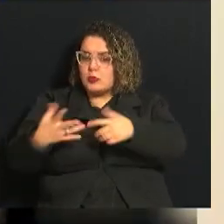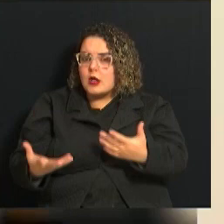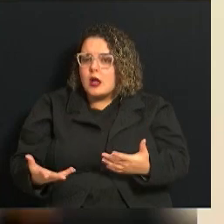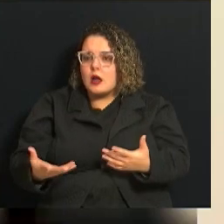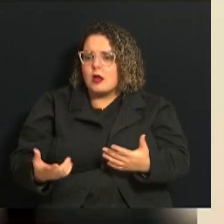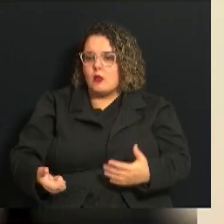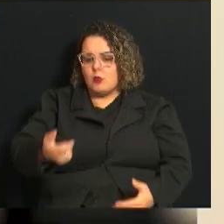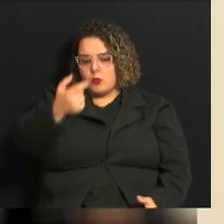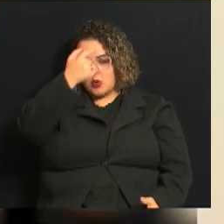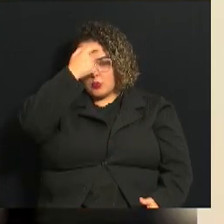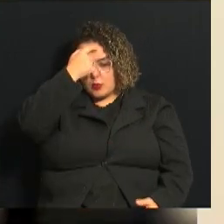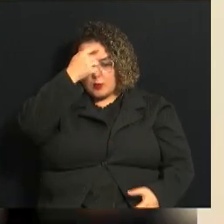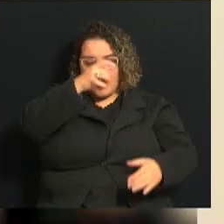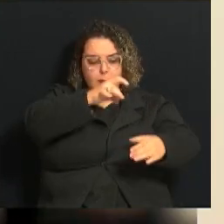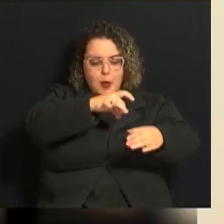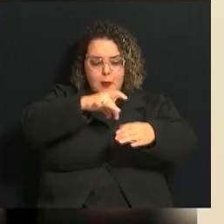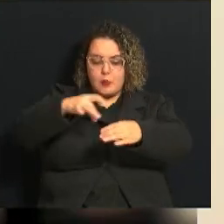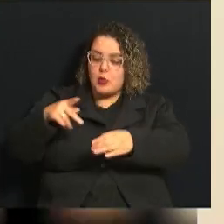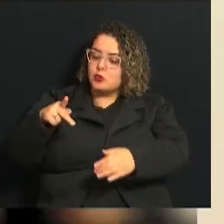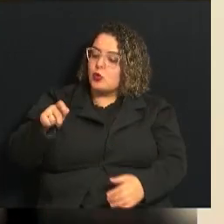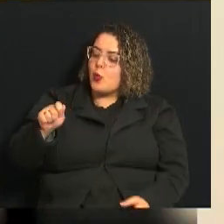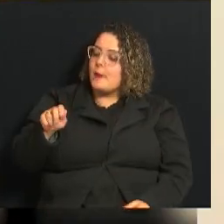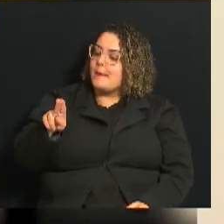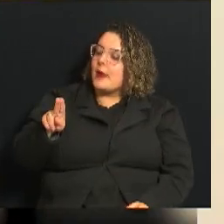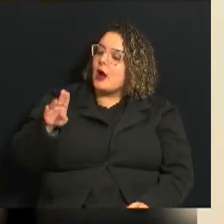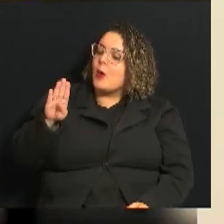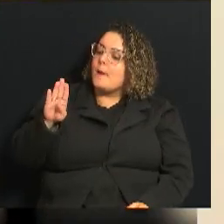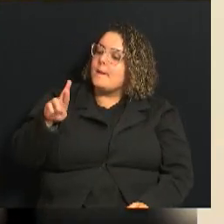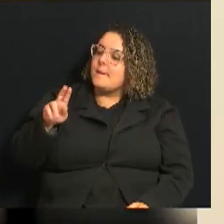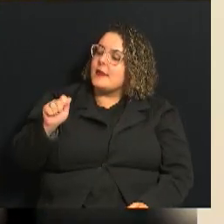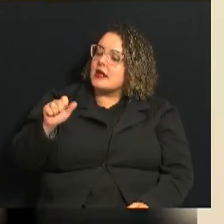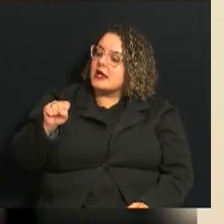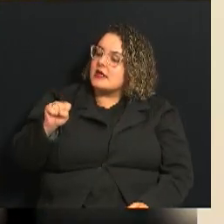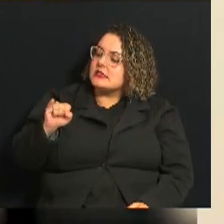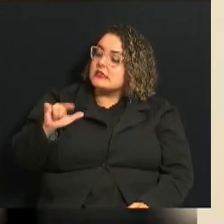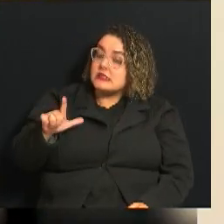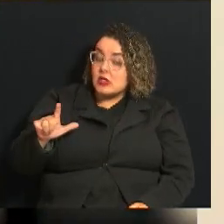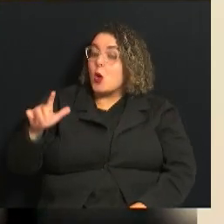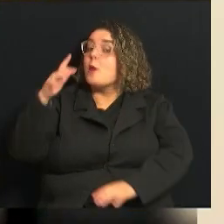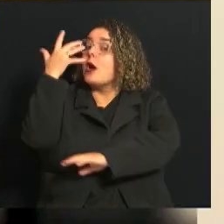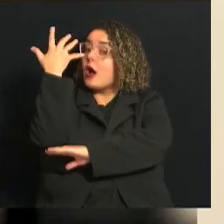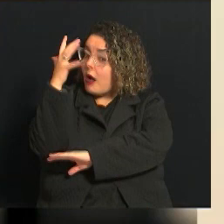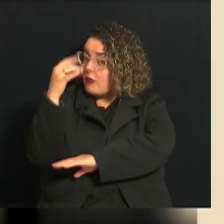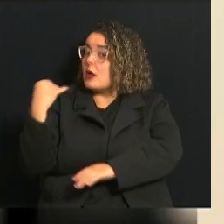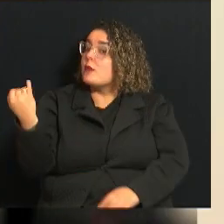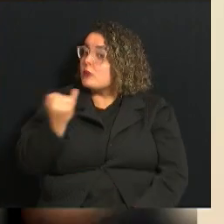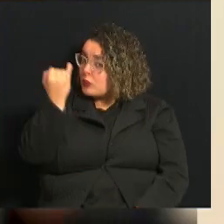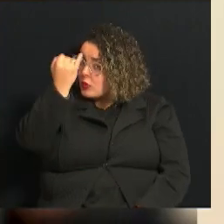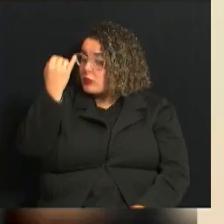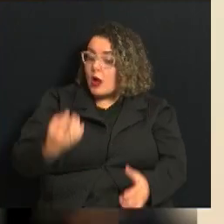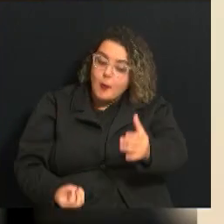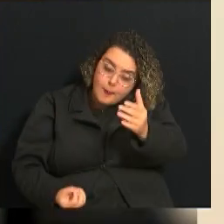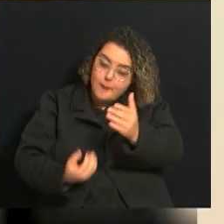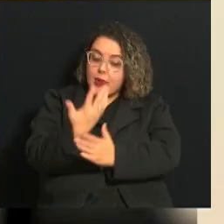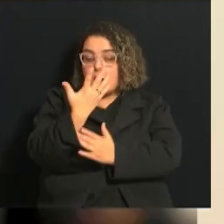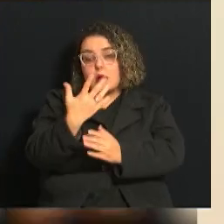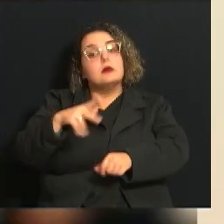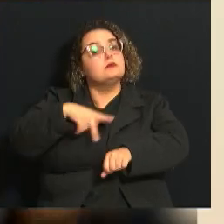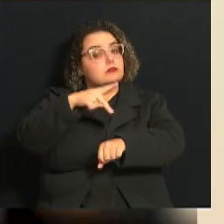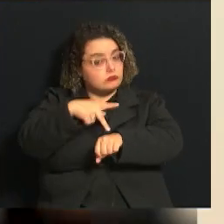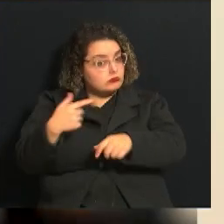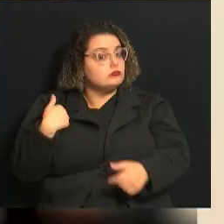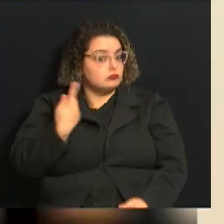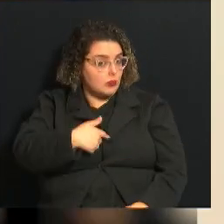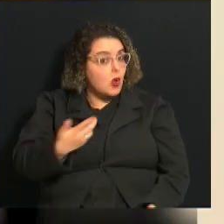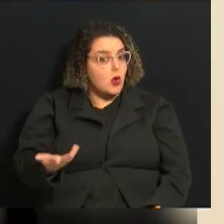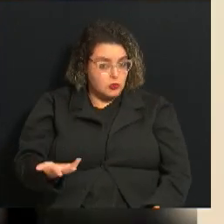conscientização do plantio do pau-brasil uma árvore tão importante no nosso Brasil e deu a origem é a